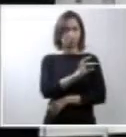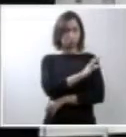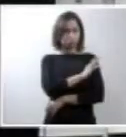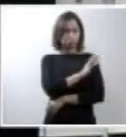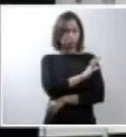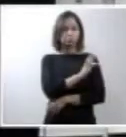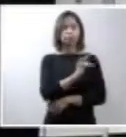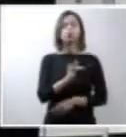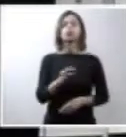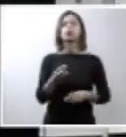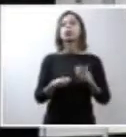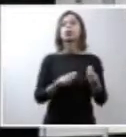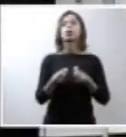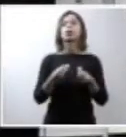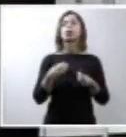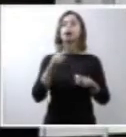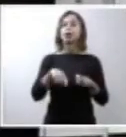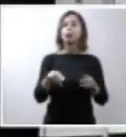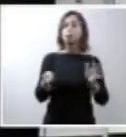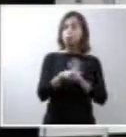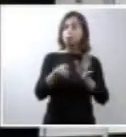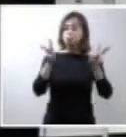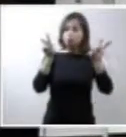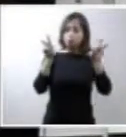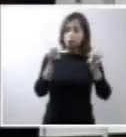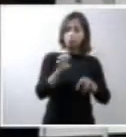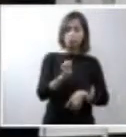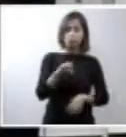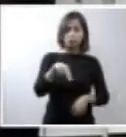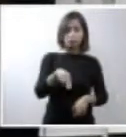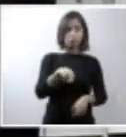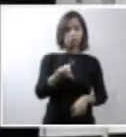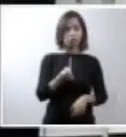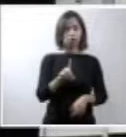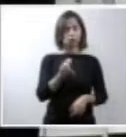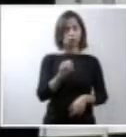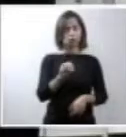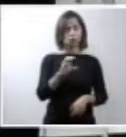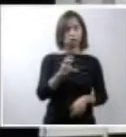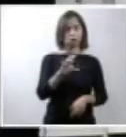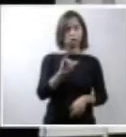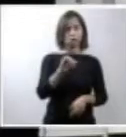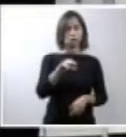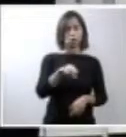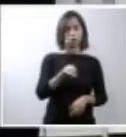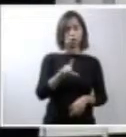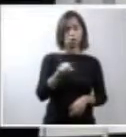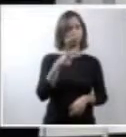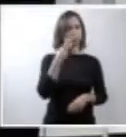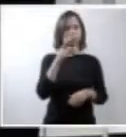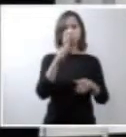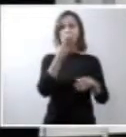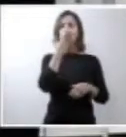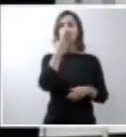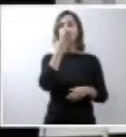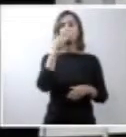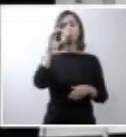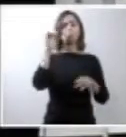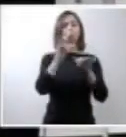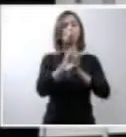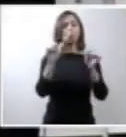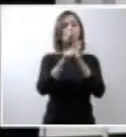sobre essa questão endócrina da gestação que não é falada na mídia. Fala-se de aspectos que